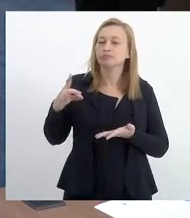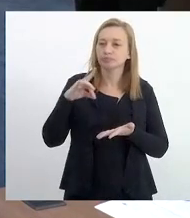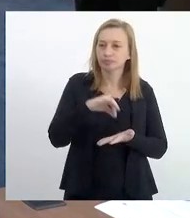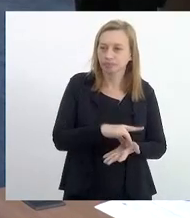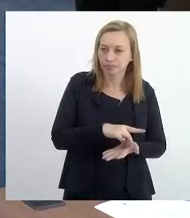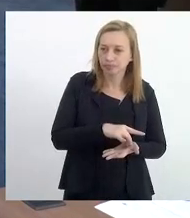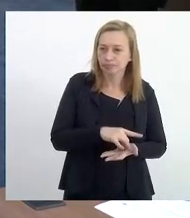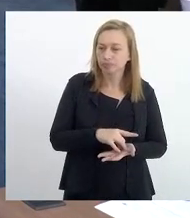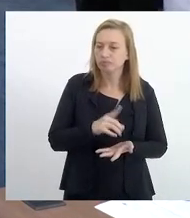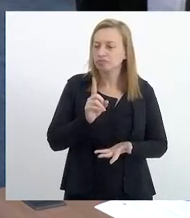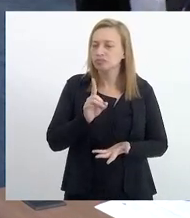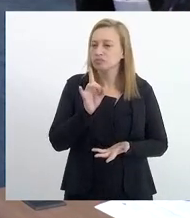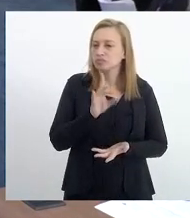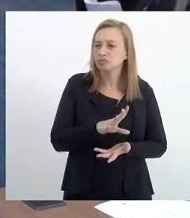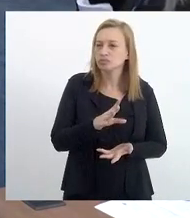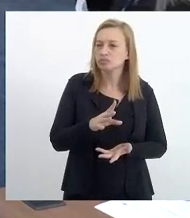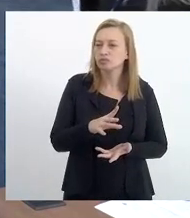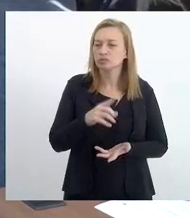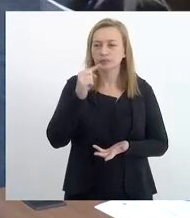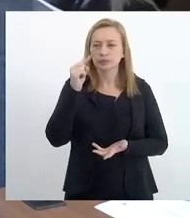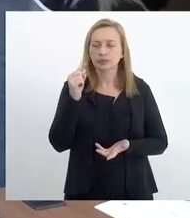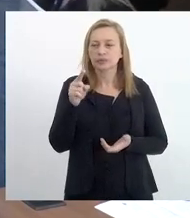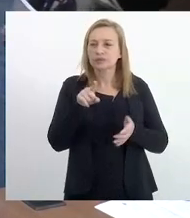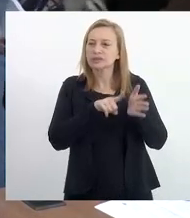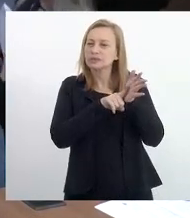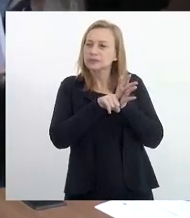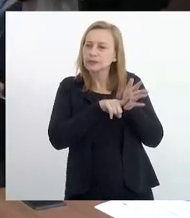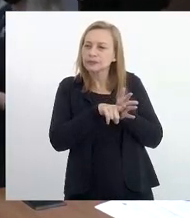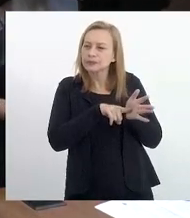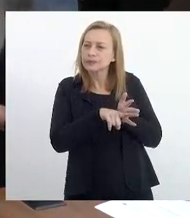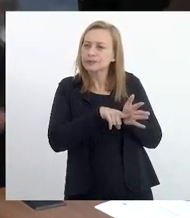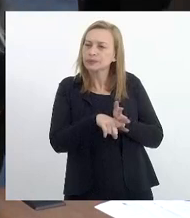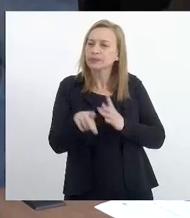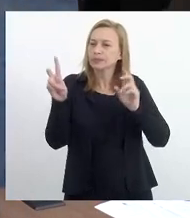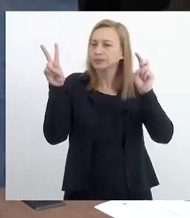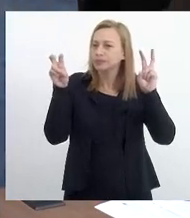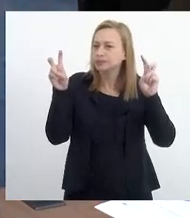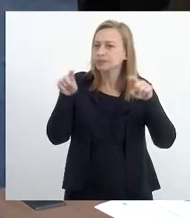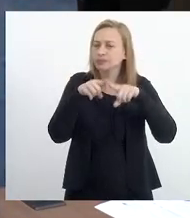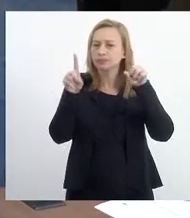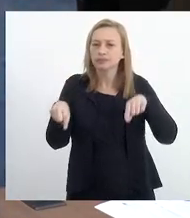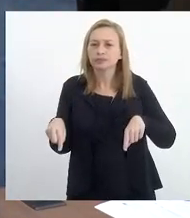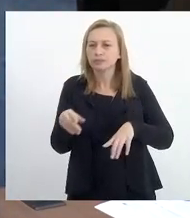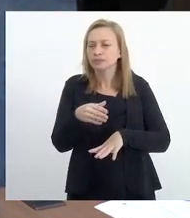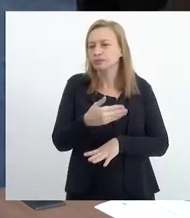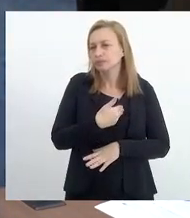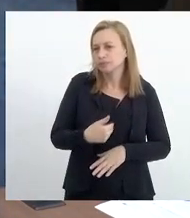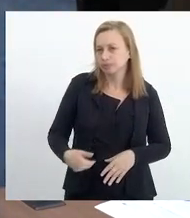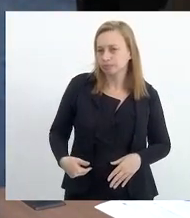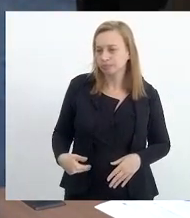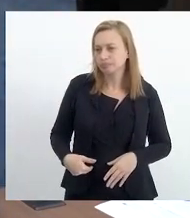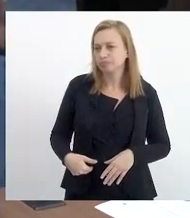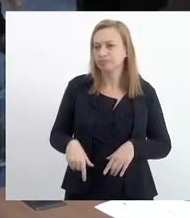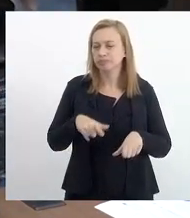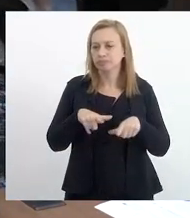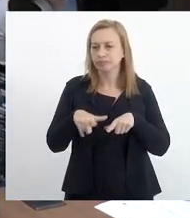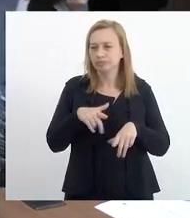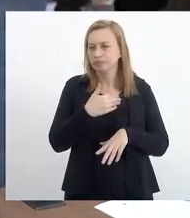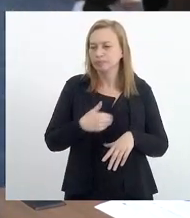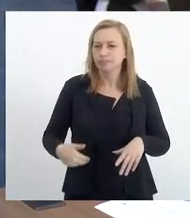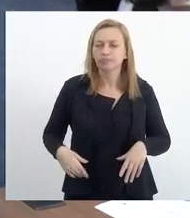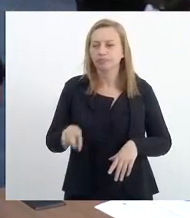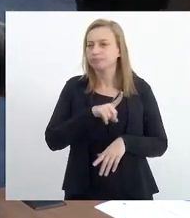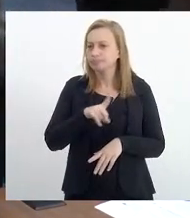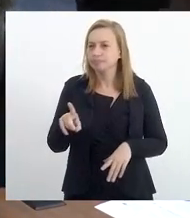se trata só de uma análise sobre a situação dos servidores e servidoras e do serviço público. Se